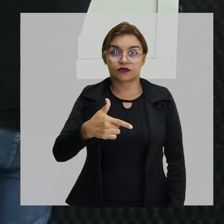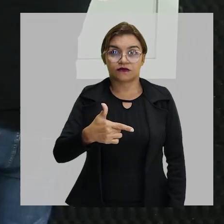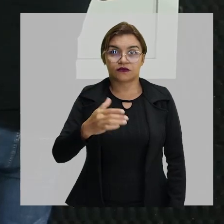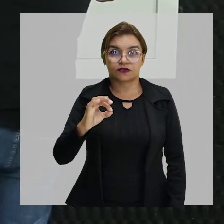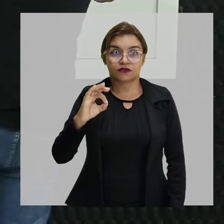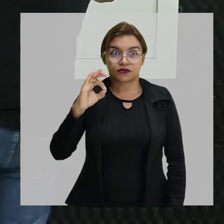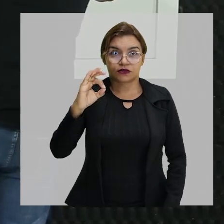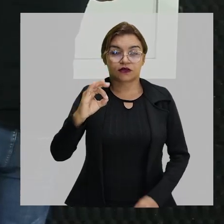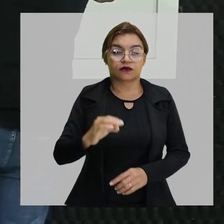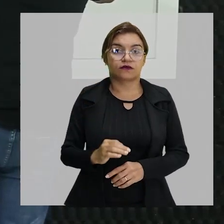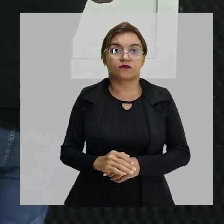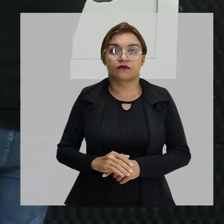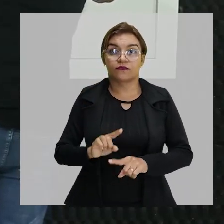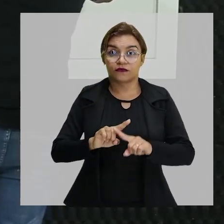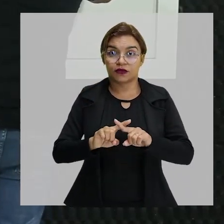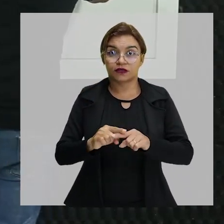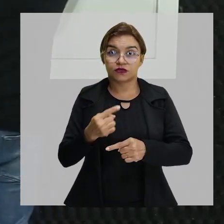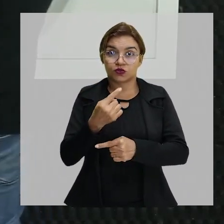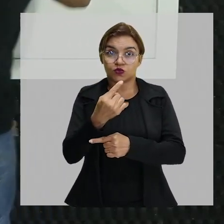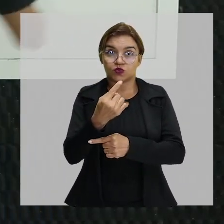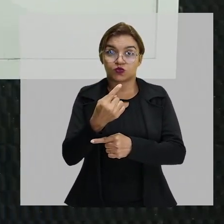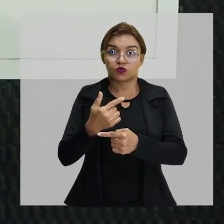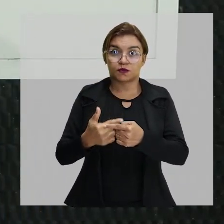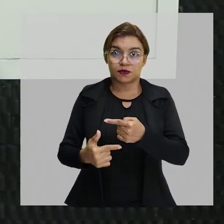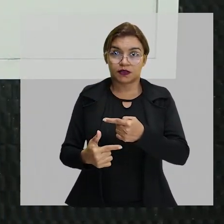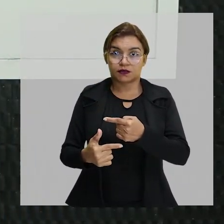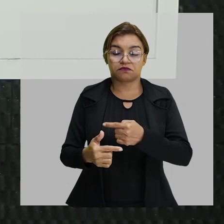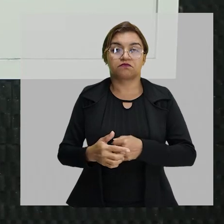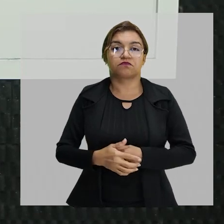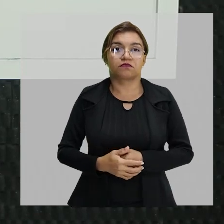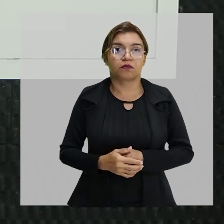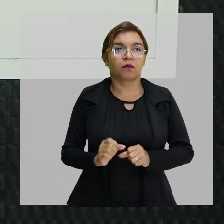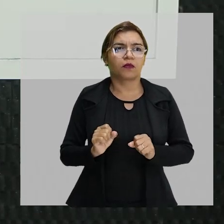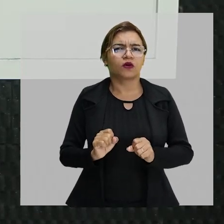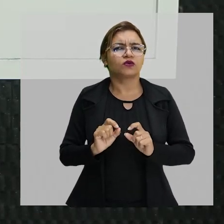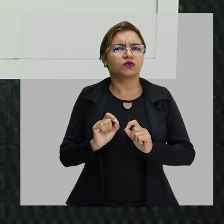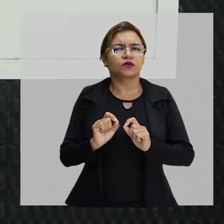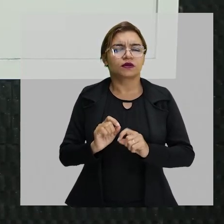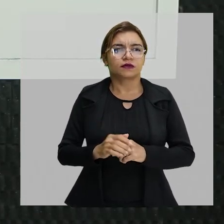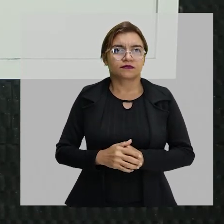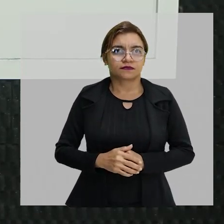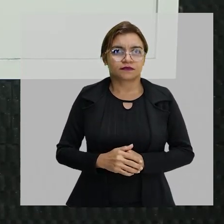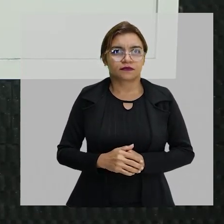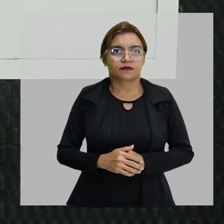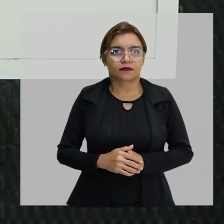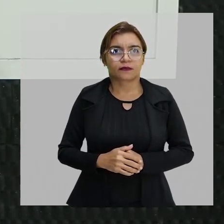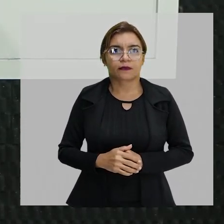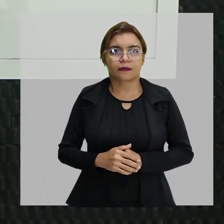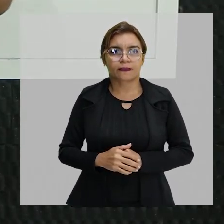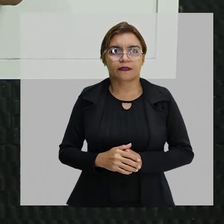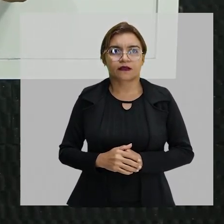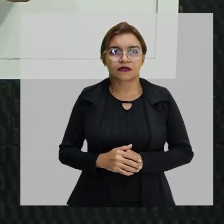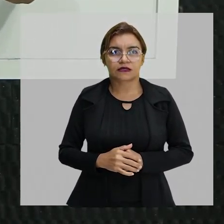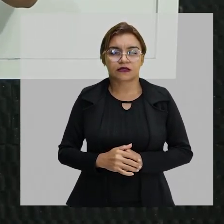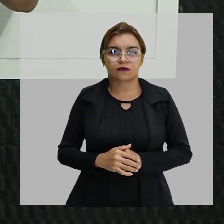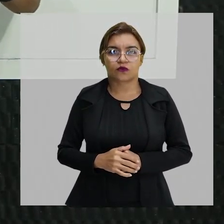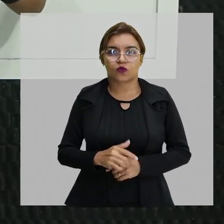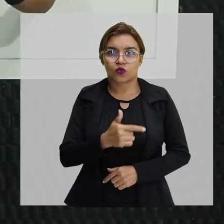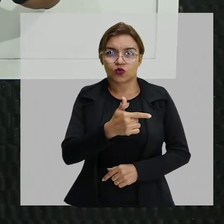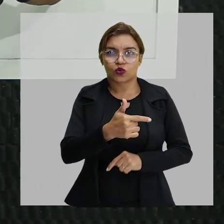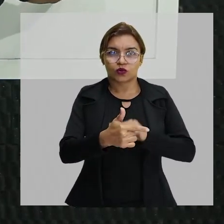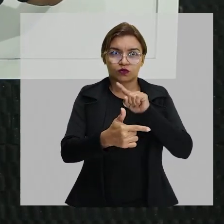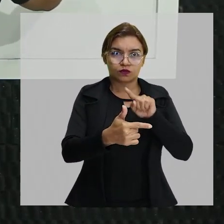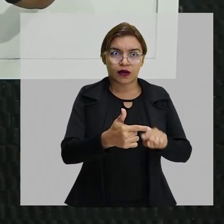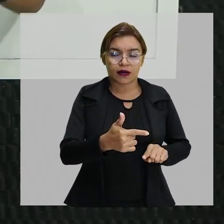vezes 1/2. O que a gente pode fazer, turminha, aqui, ó, é cortar esse 2 aqui